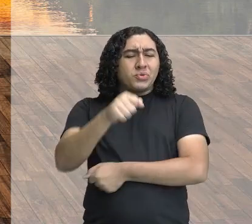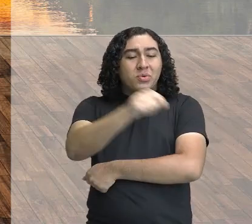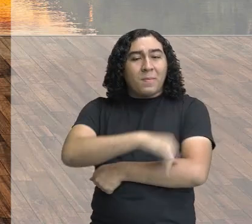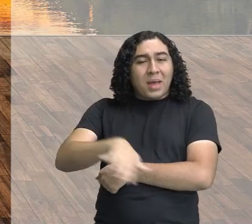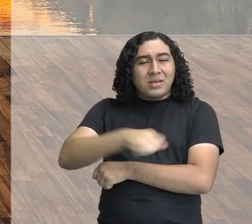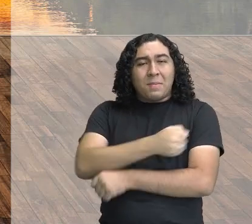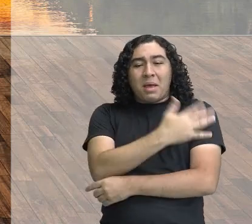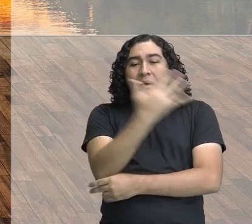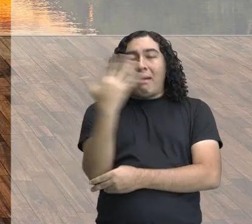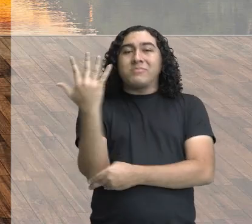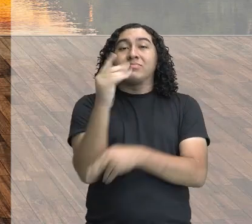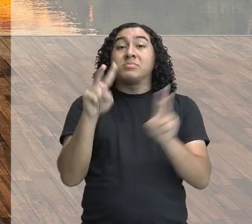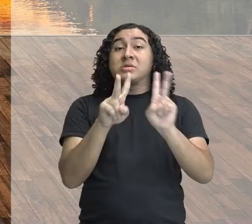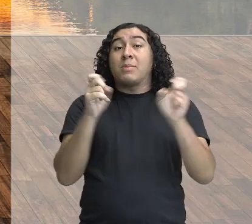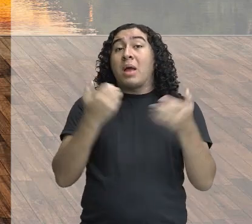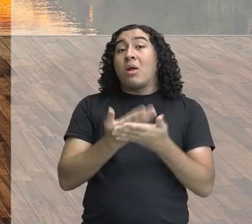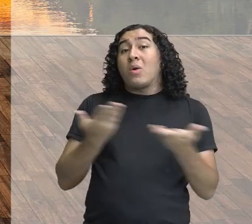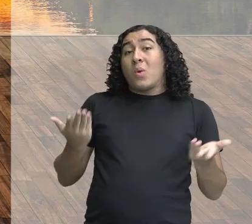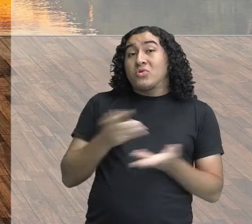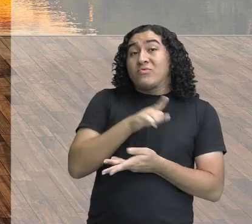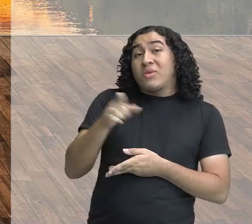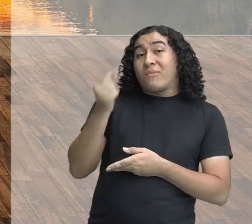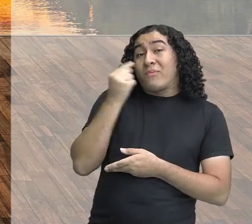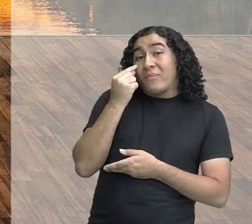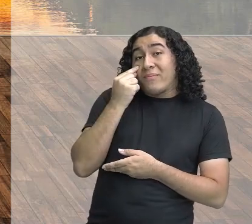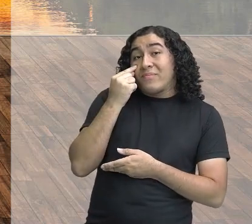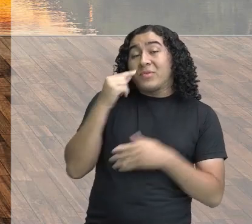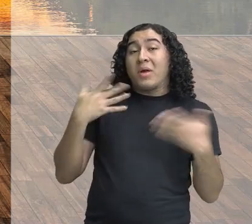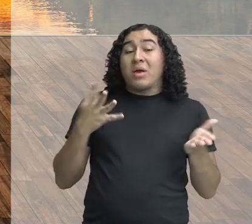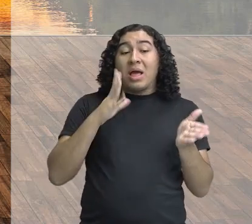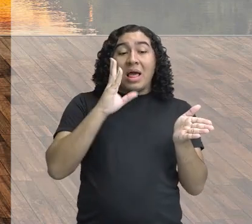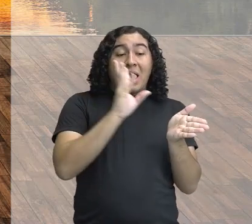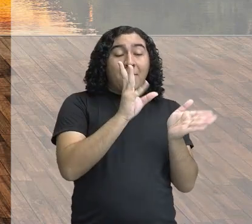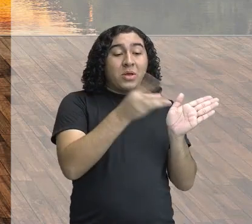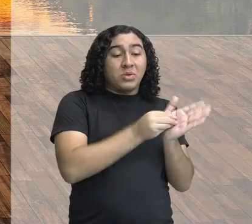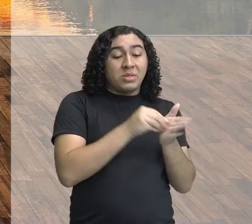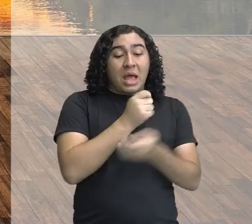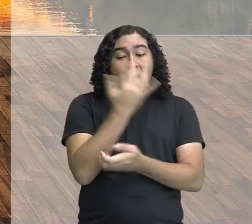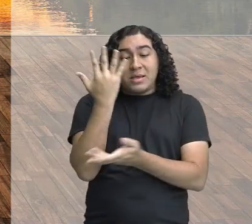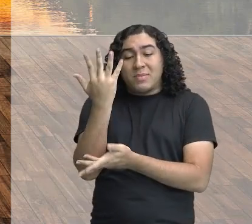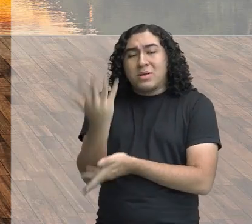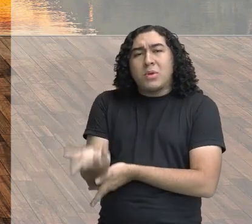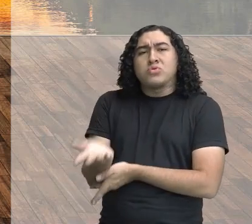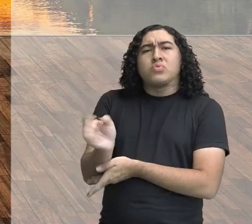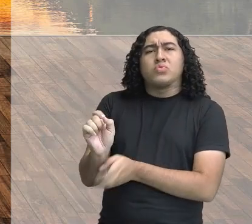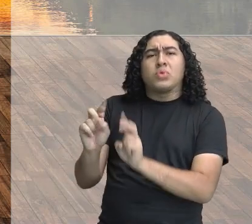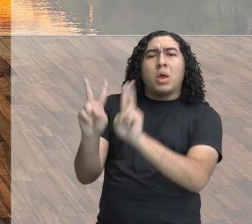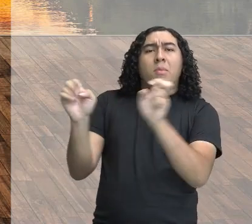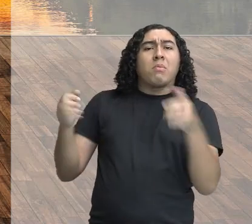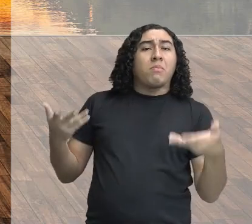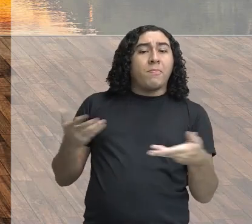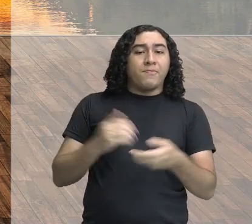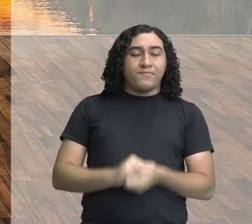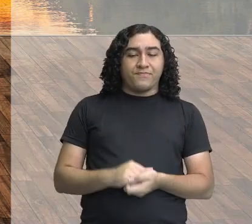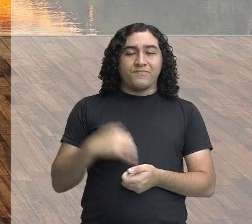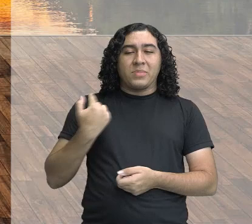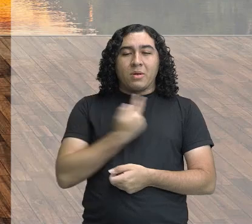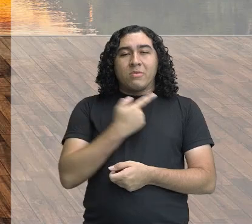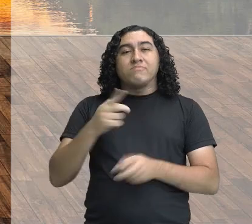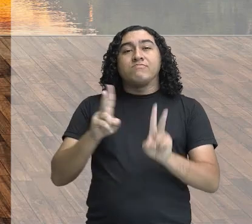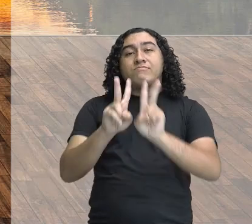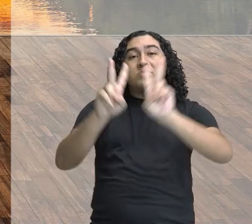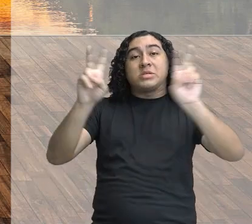falou, e o tema da aula de hoje, como vocês viram, desmatamento. O que temos para falar, professor? Olha só, quando nós falamos